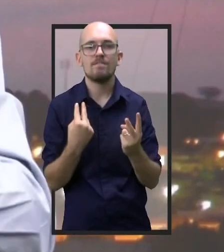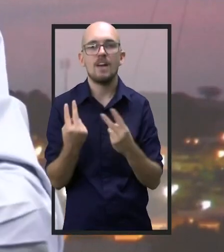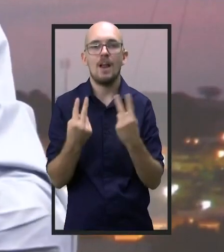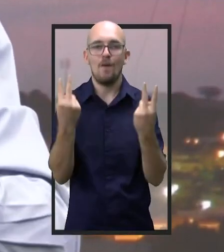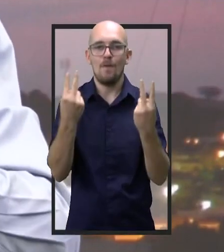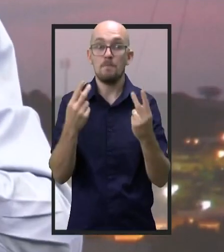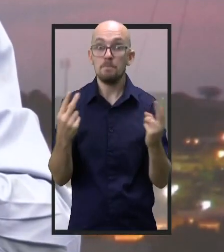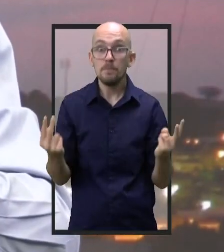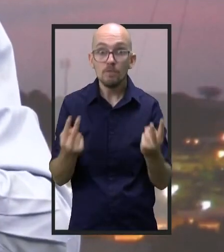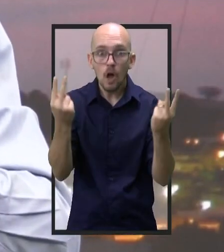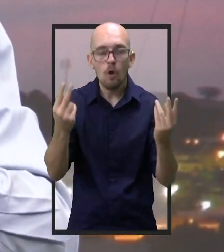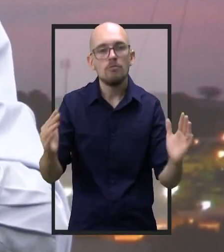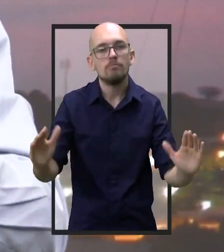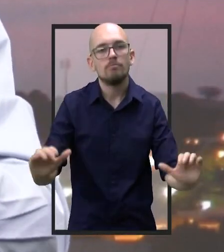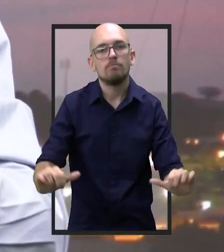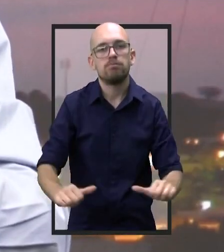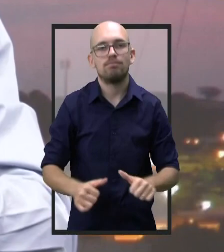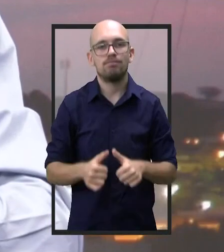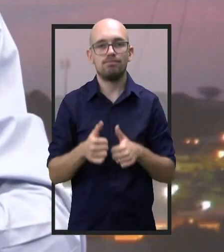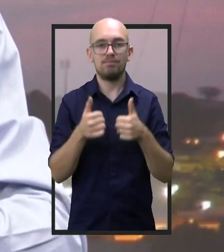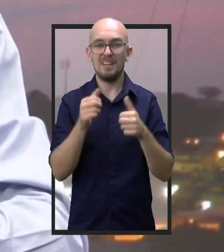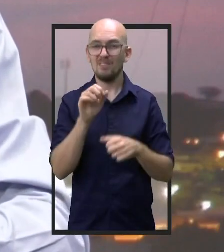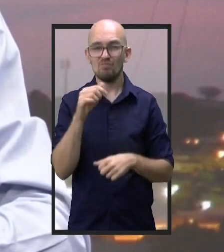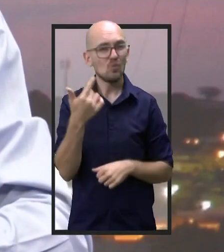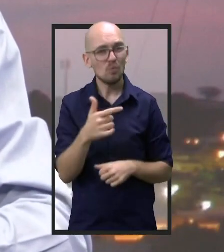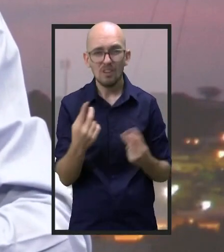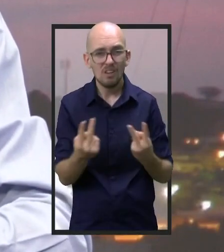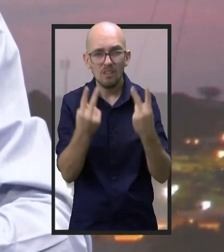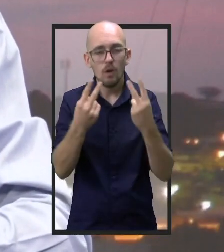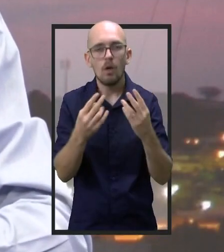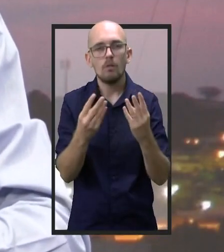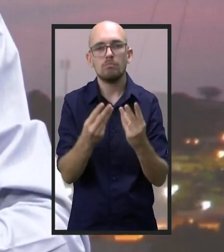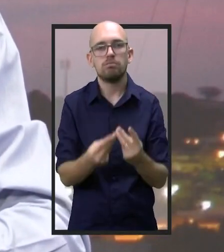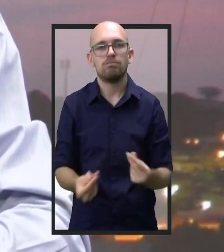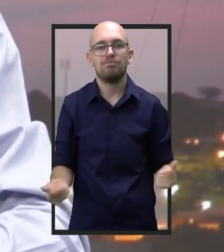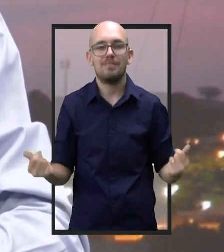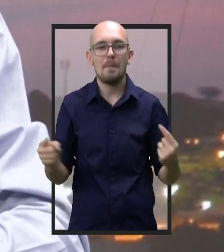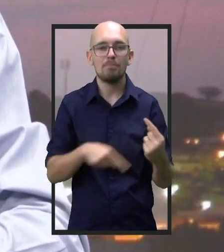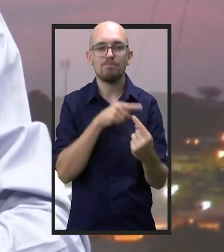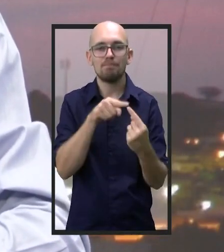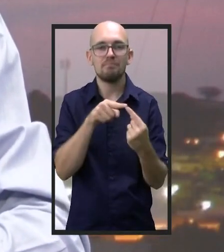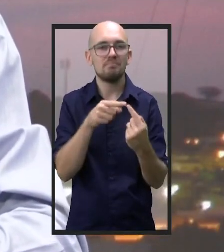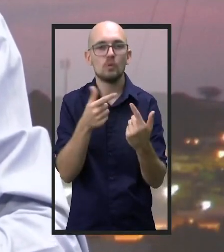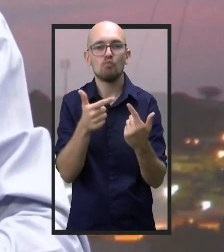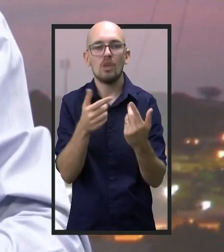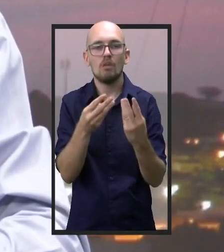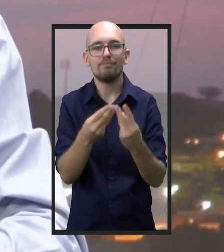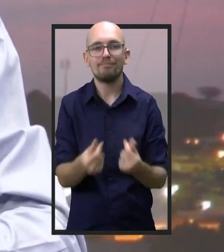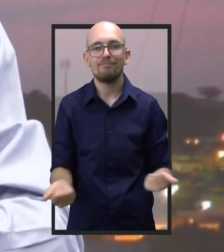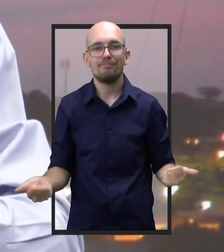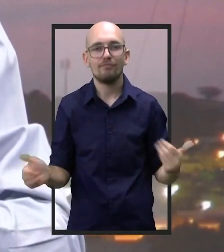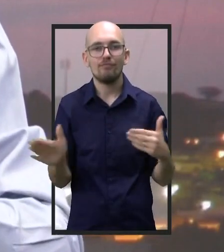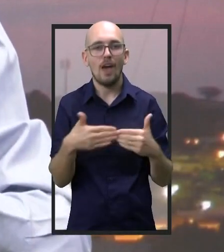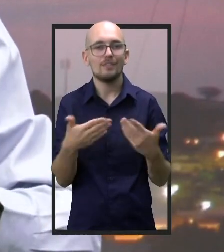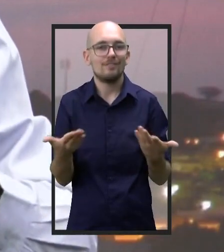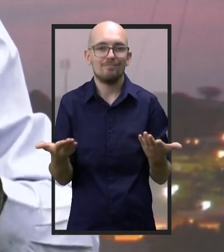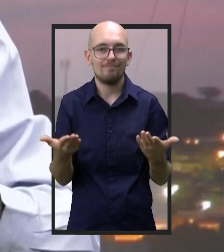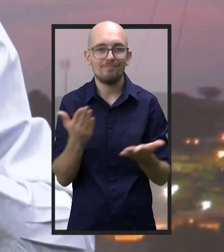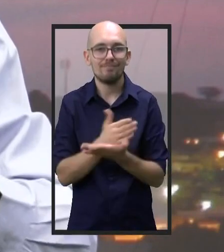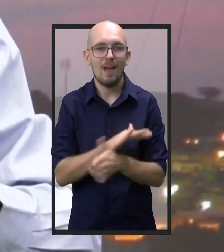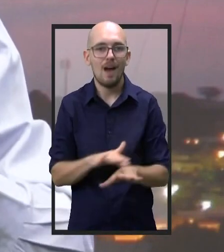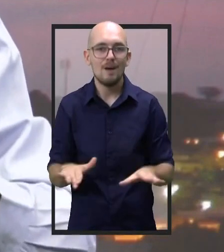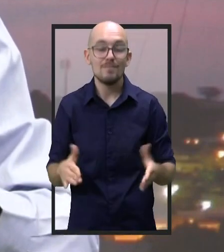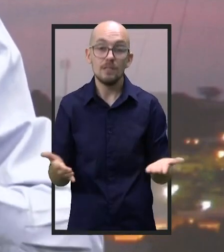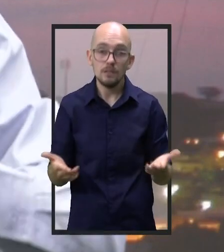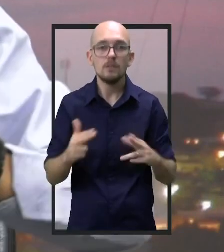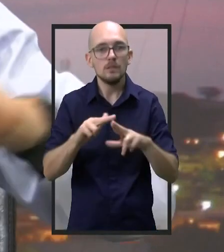a organização não funciona. Se não funciona, não tem missão. Fecha. Acaba. Então,